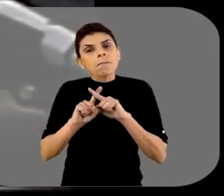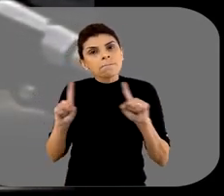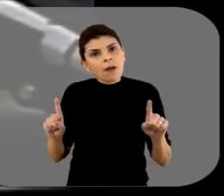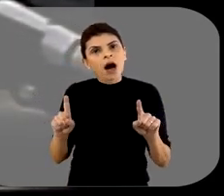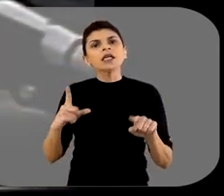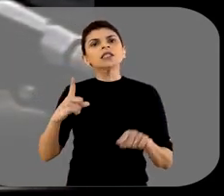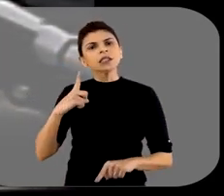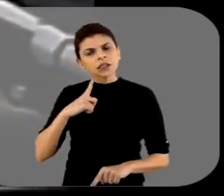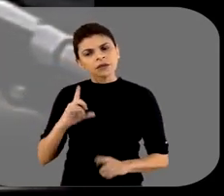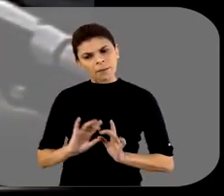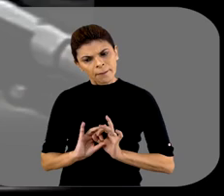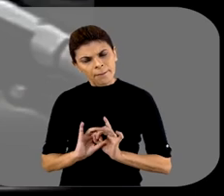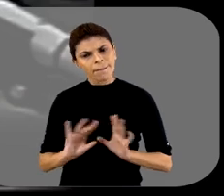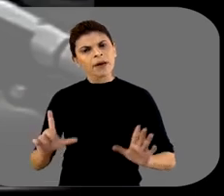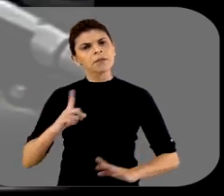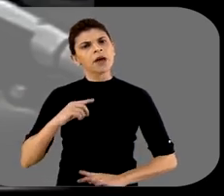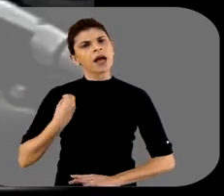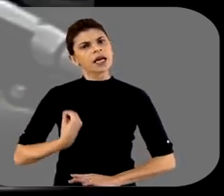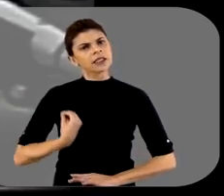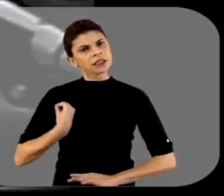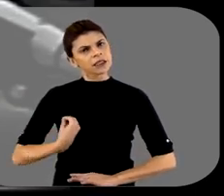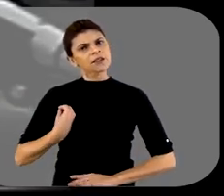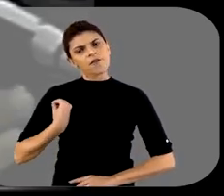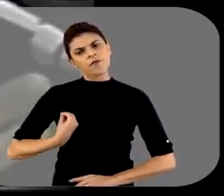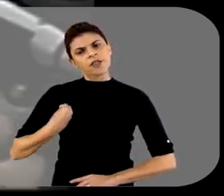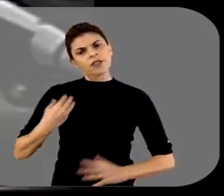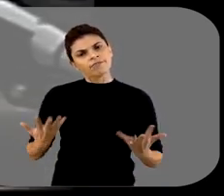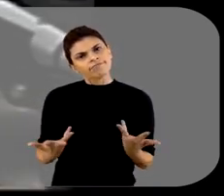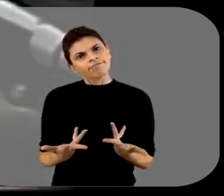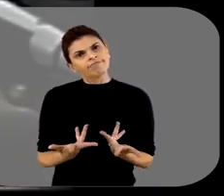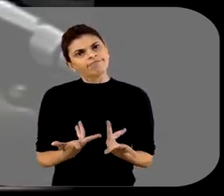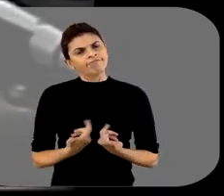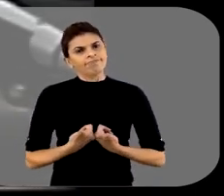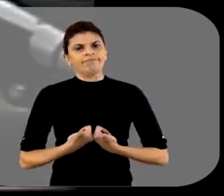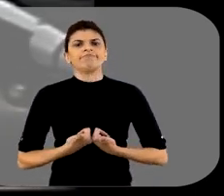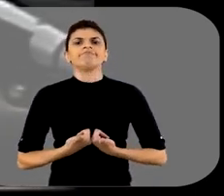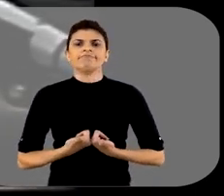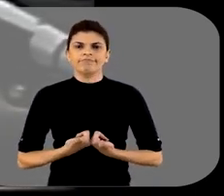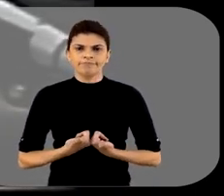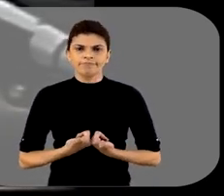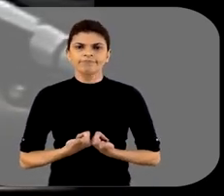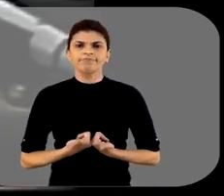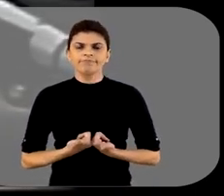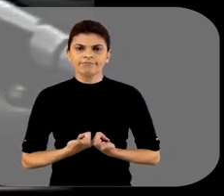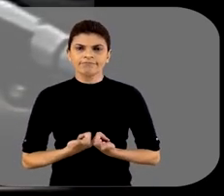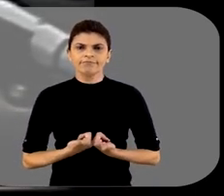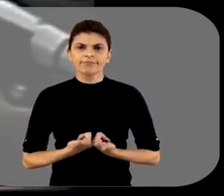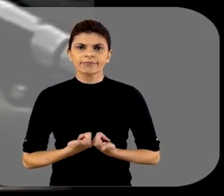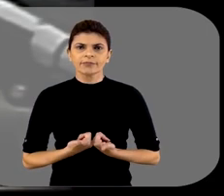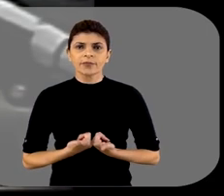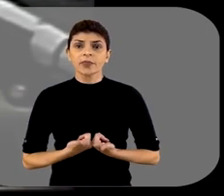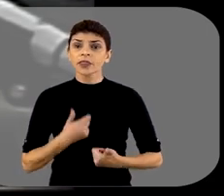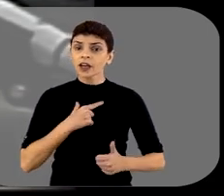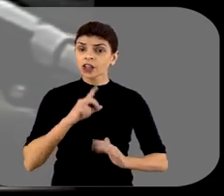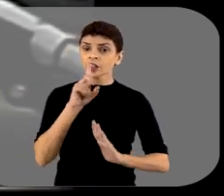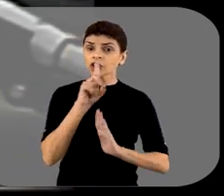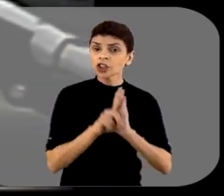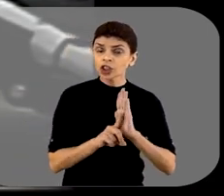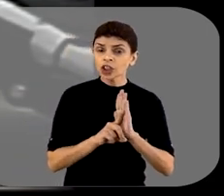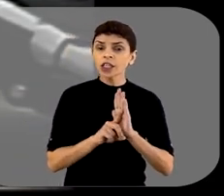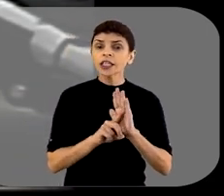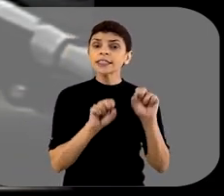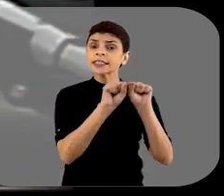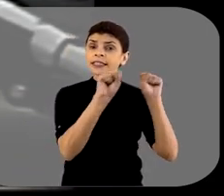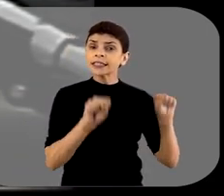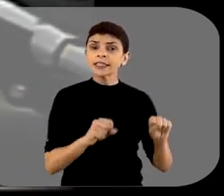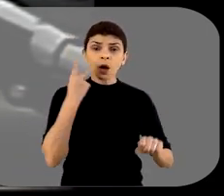que permita a existência de uma vida digna e decente, que tenha direito a um sistema político